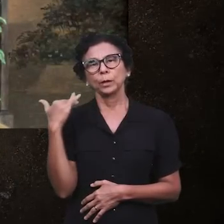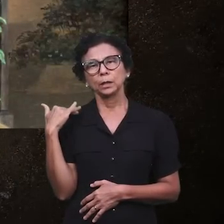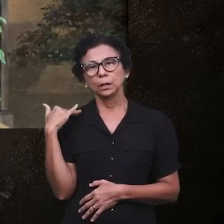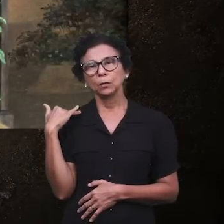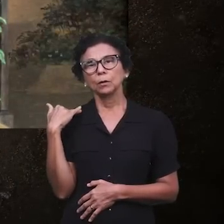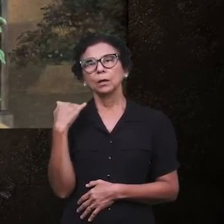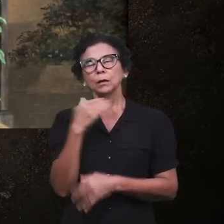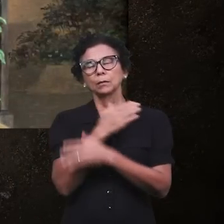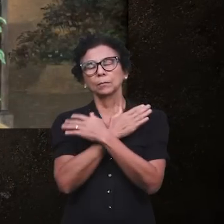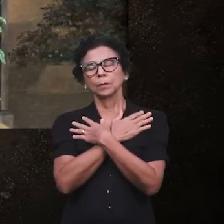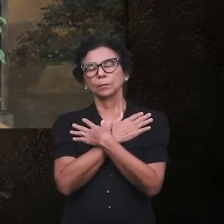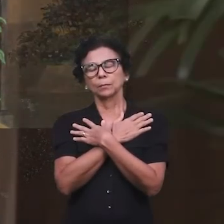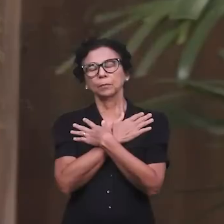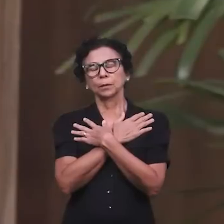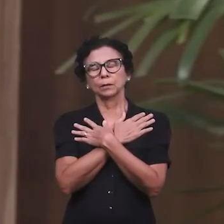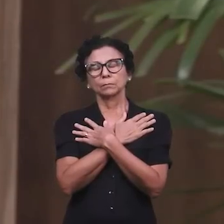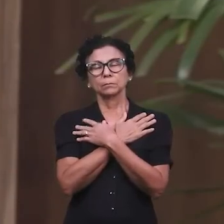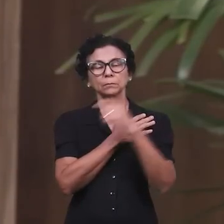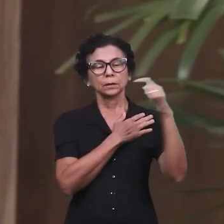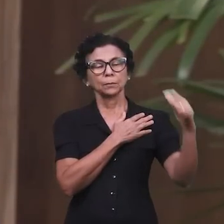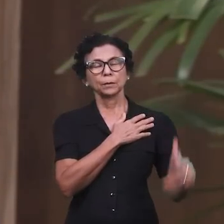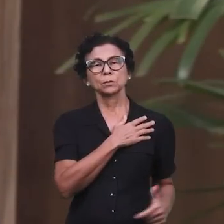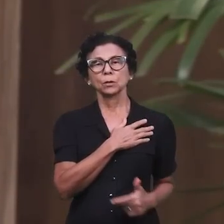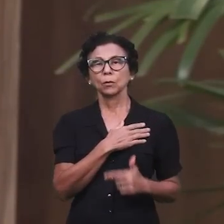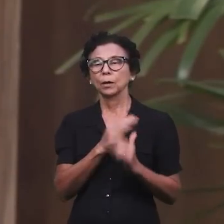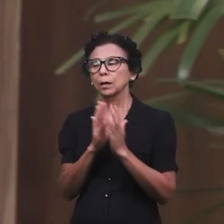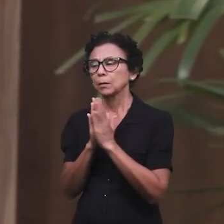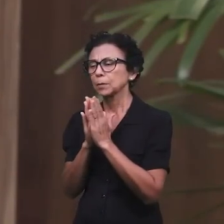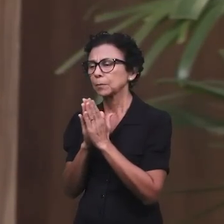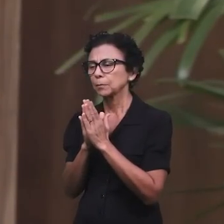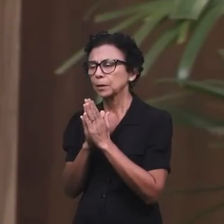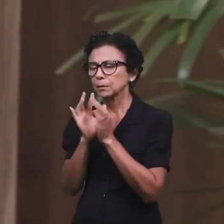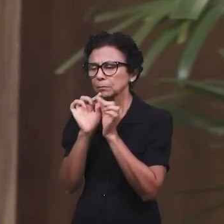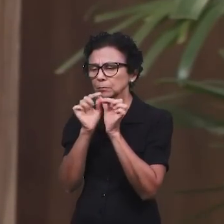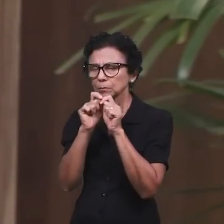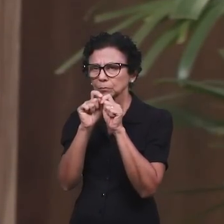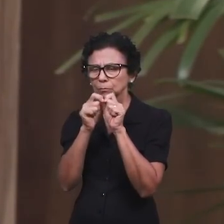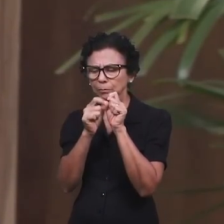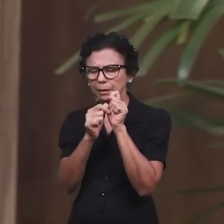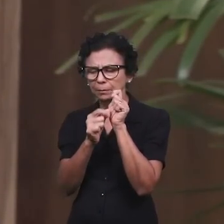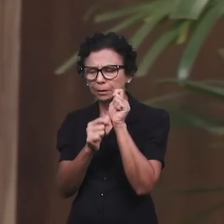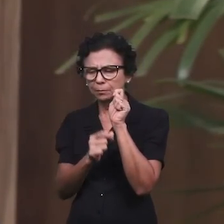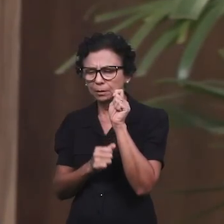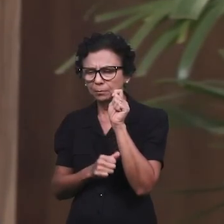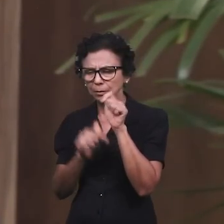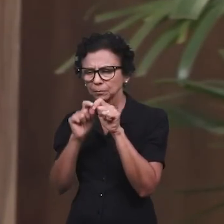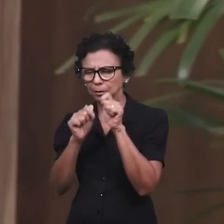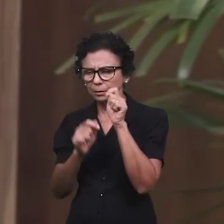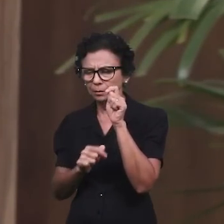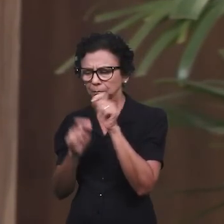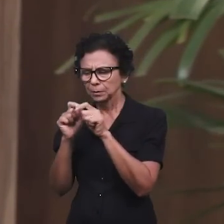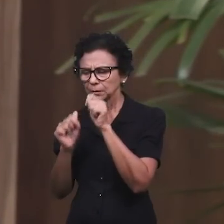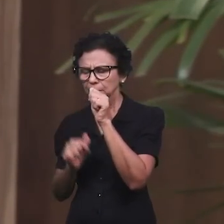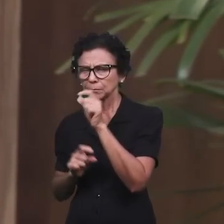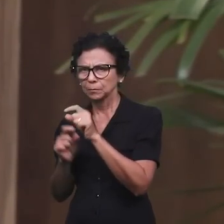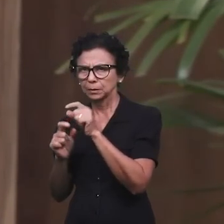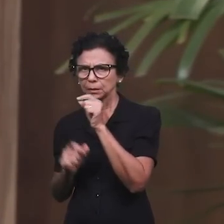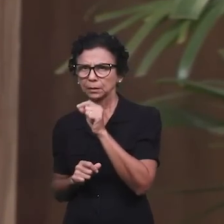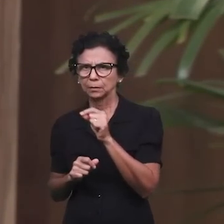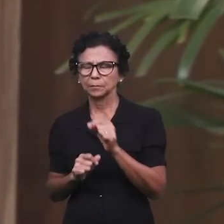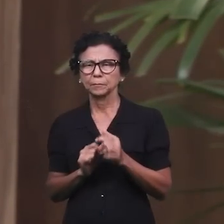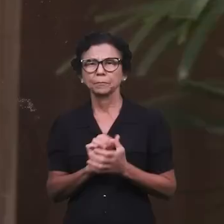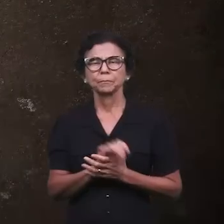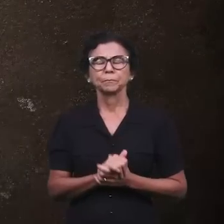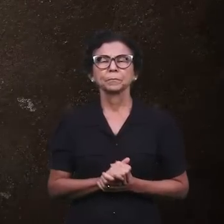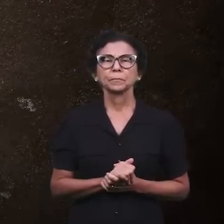E a palavra de Deus, ela é muito clara quando Paulo escreve aos Hebreus, a carta aos Hebreus, no capítulo 9, 27, diz